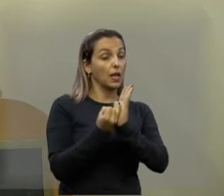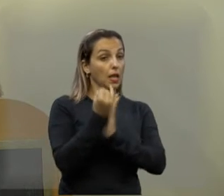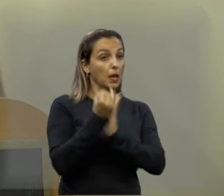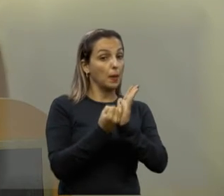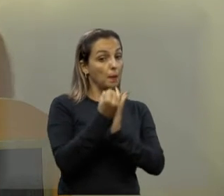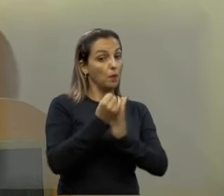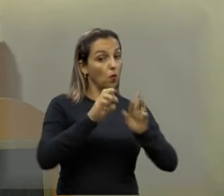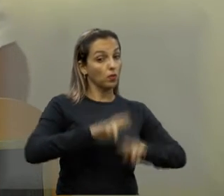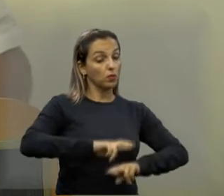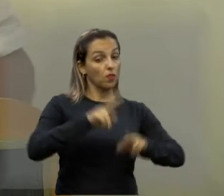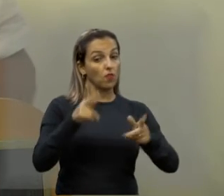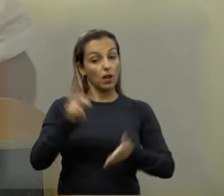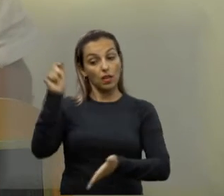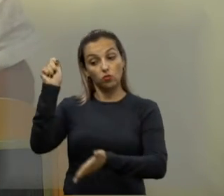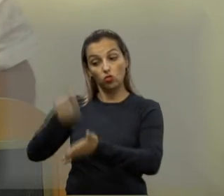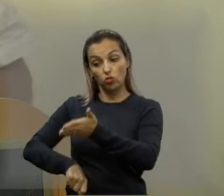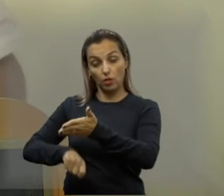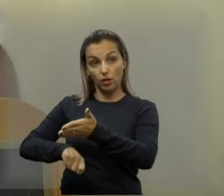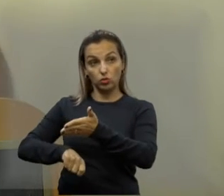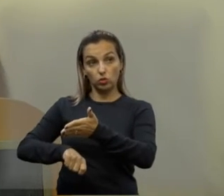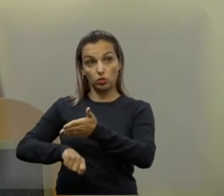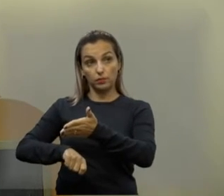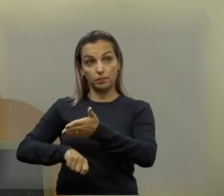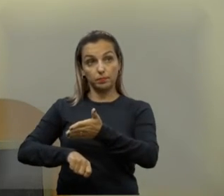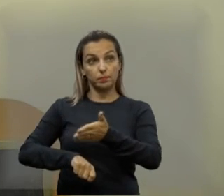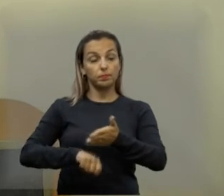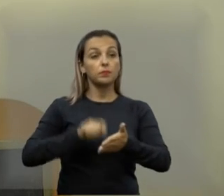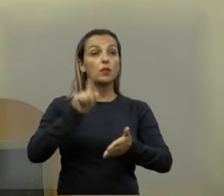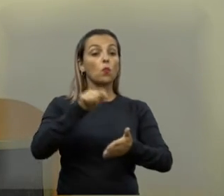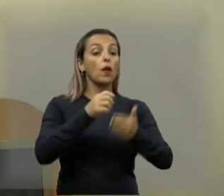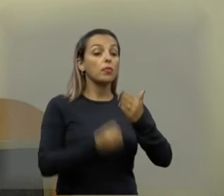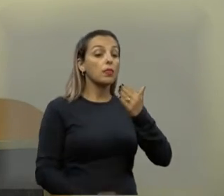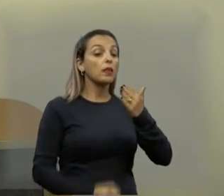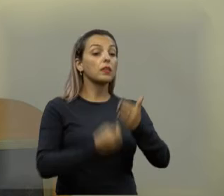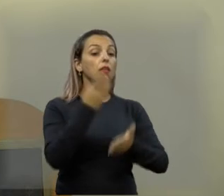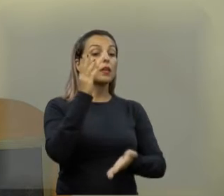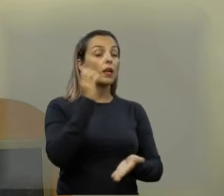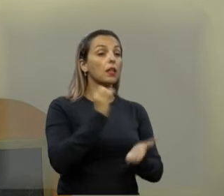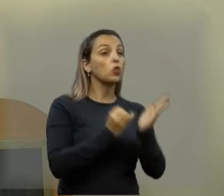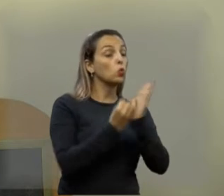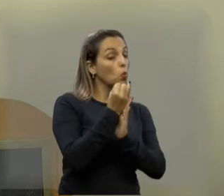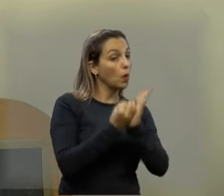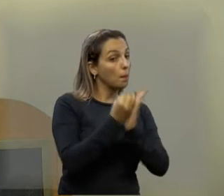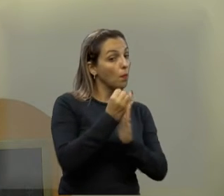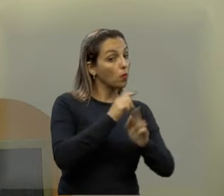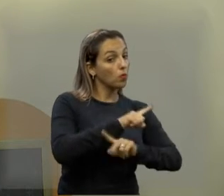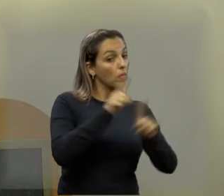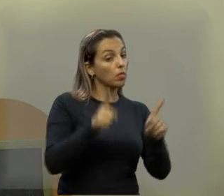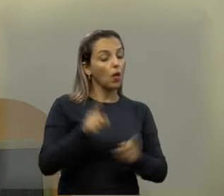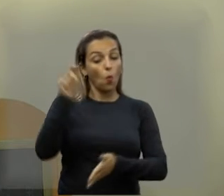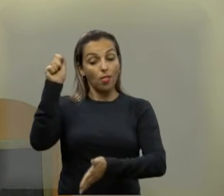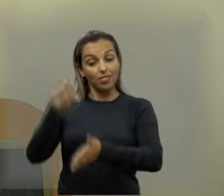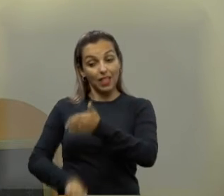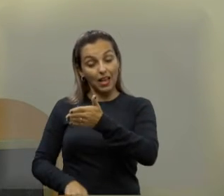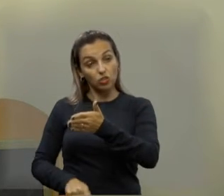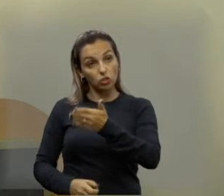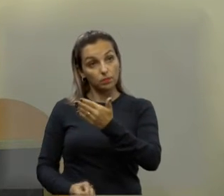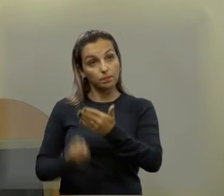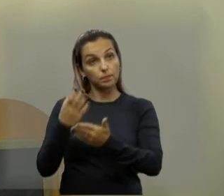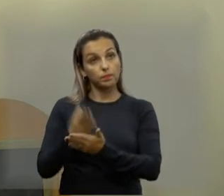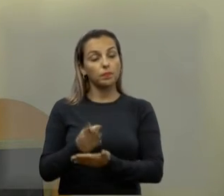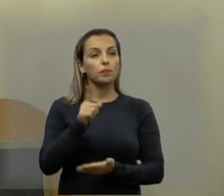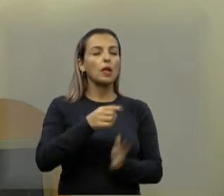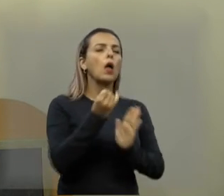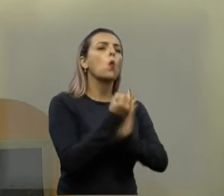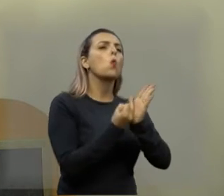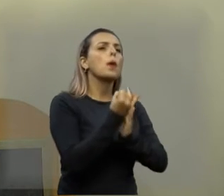isso aqui não é um imposto que está criando é uma taxa imposto e aquilo que a prefeitura não tem obrigação de